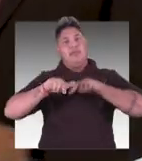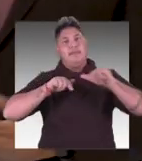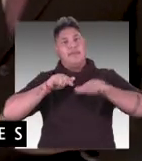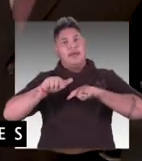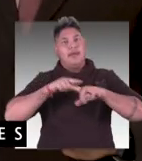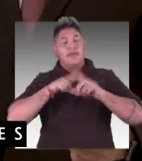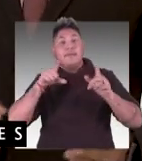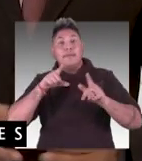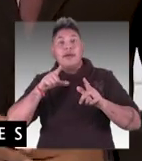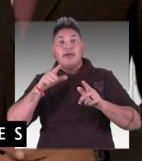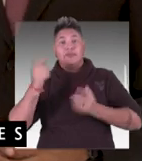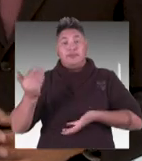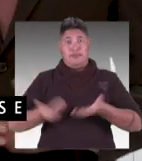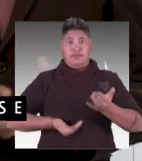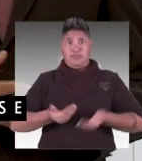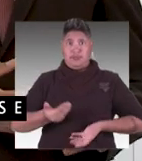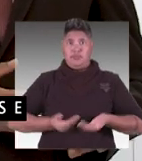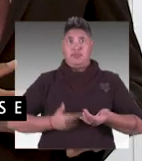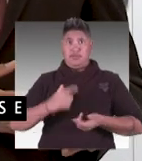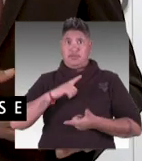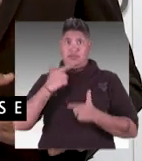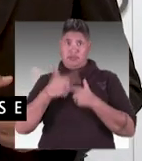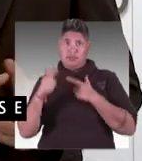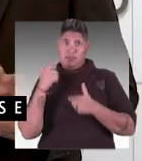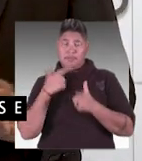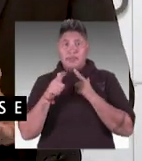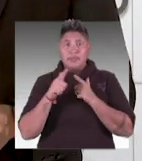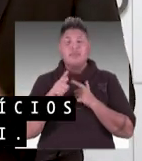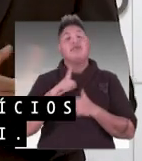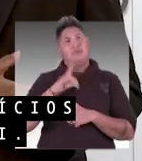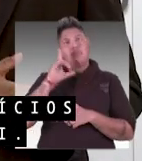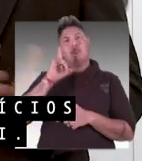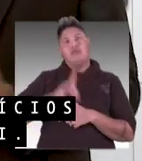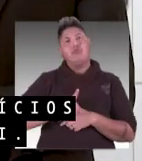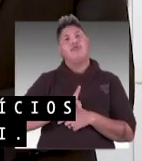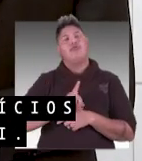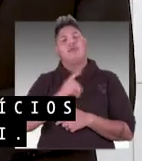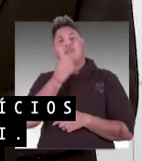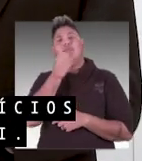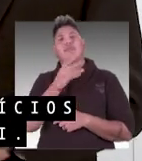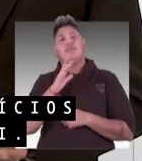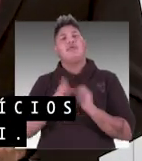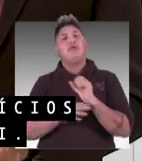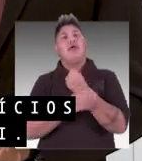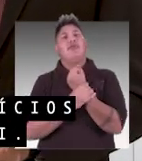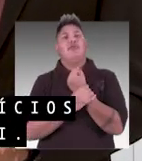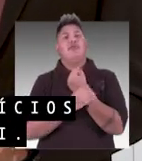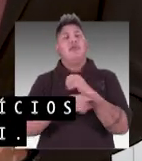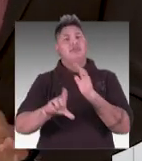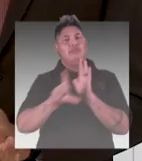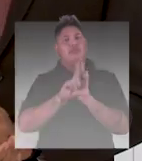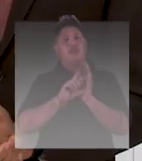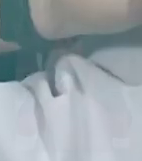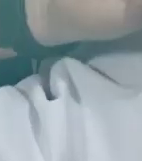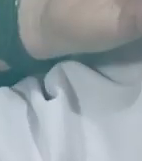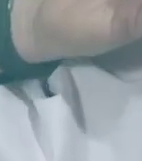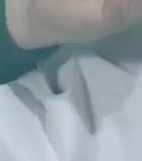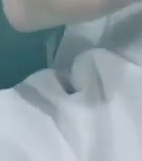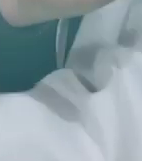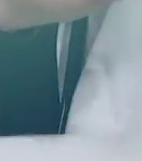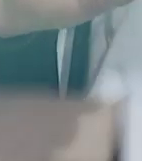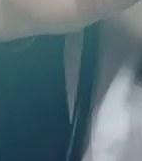trabalho. Mas os trabalhadores que passam por esse momento difícil têm direitos e benefícios assegurados por lei.